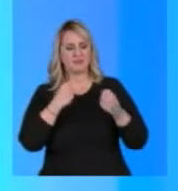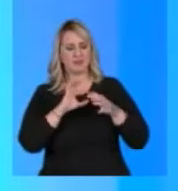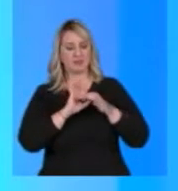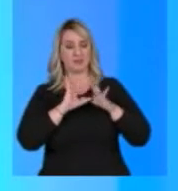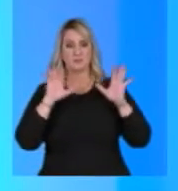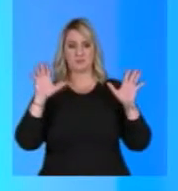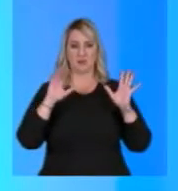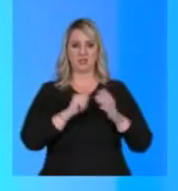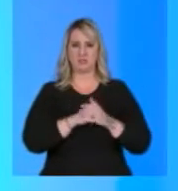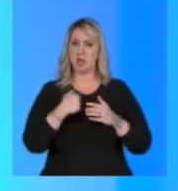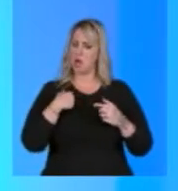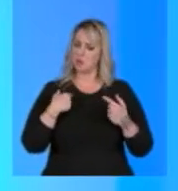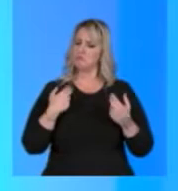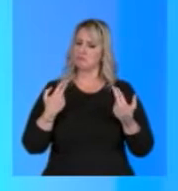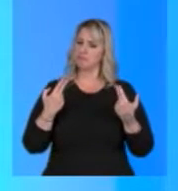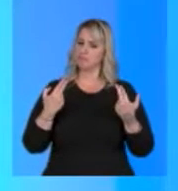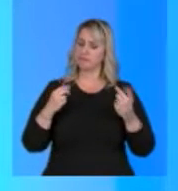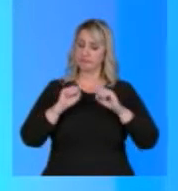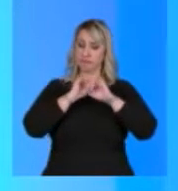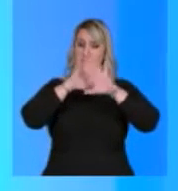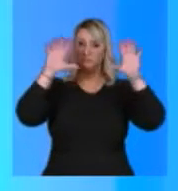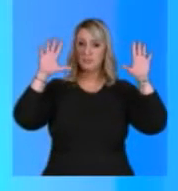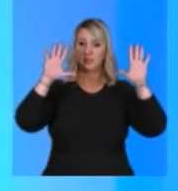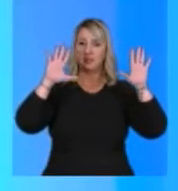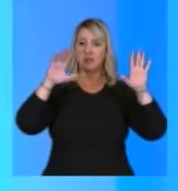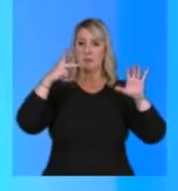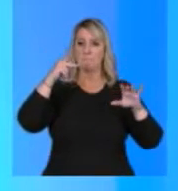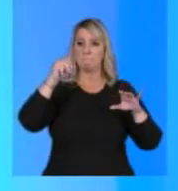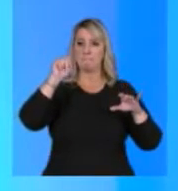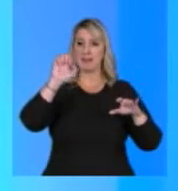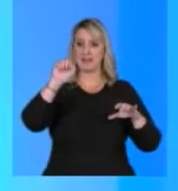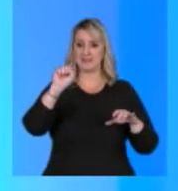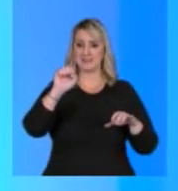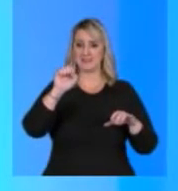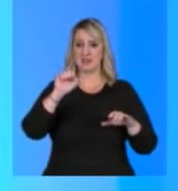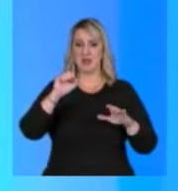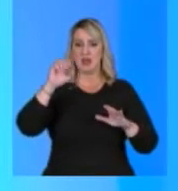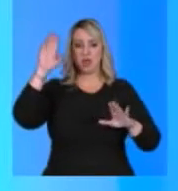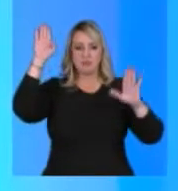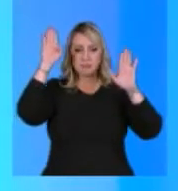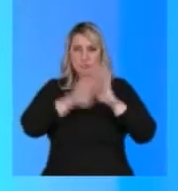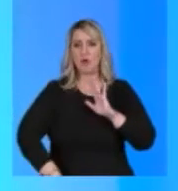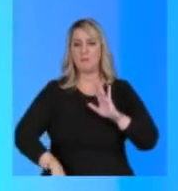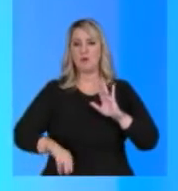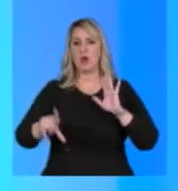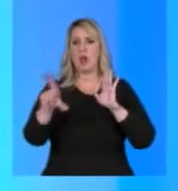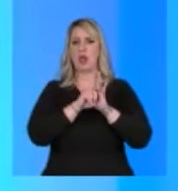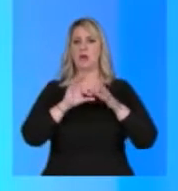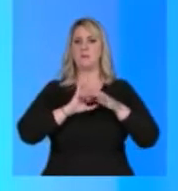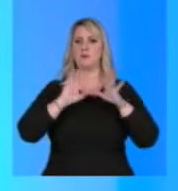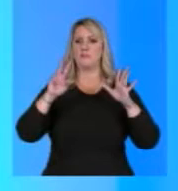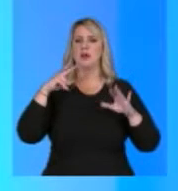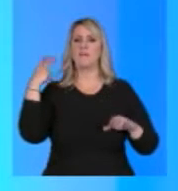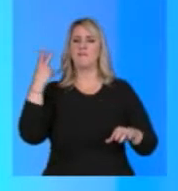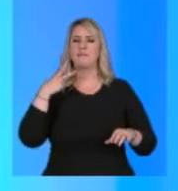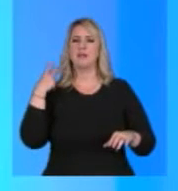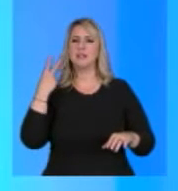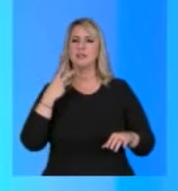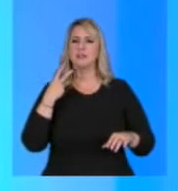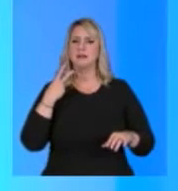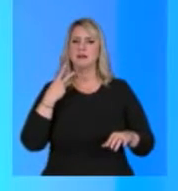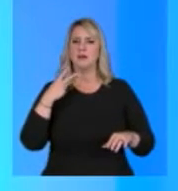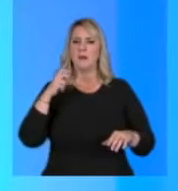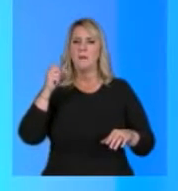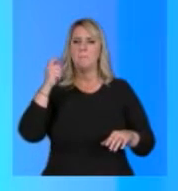e eu também eduardo paes ele derrubou uma lei aprovada pelo vereador é